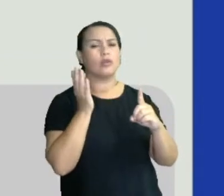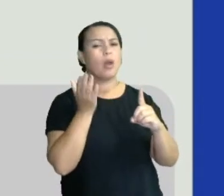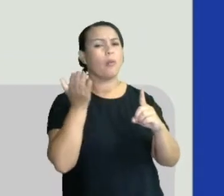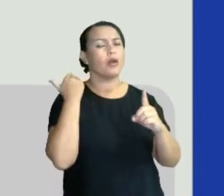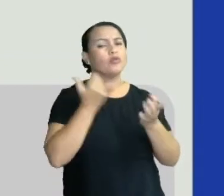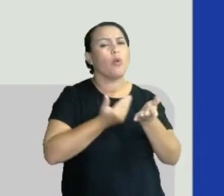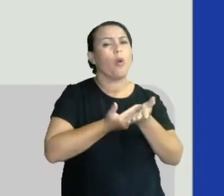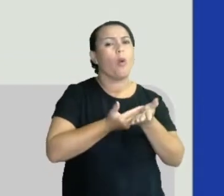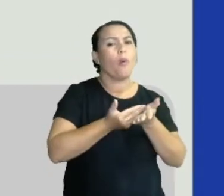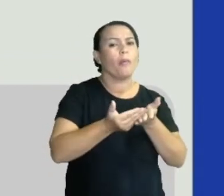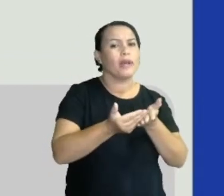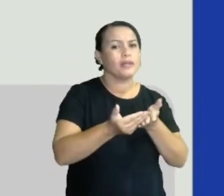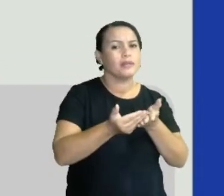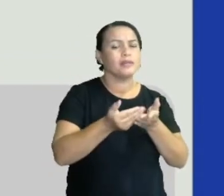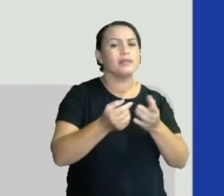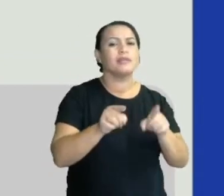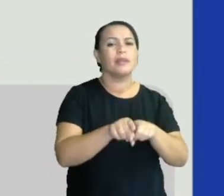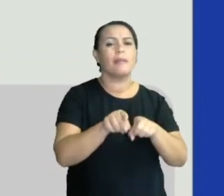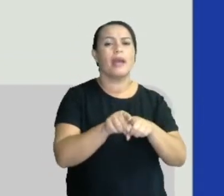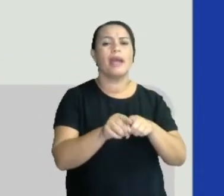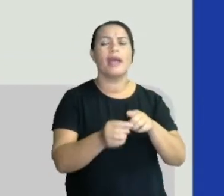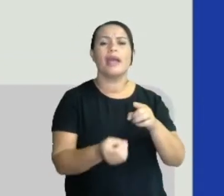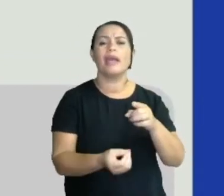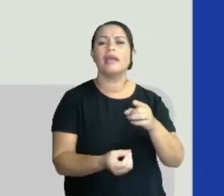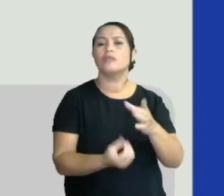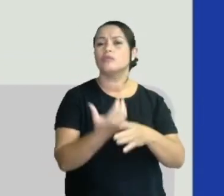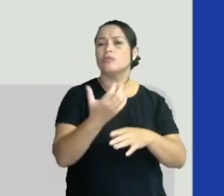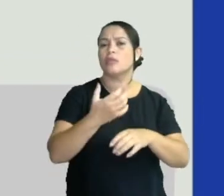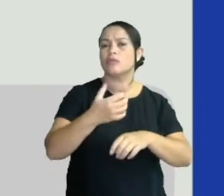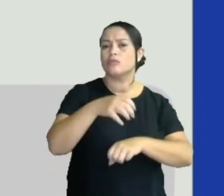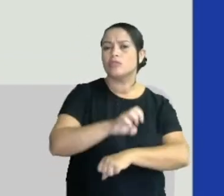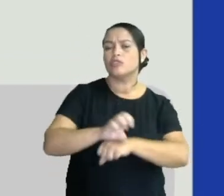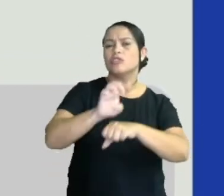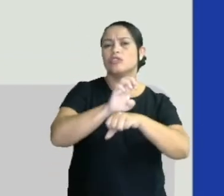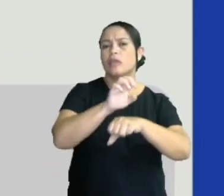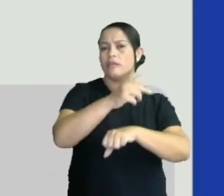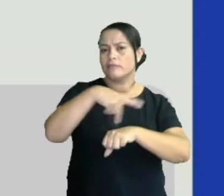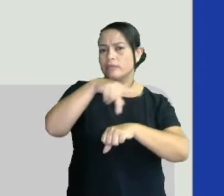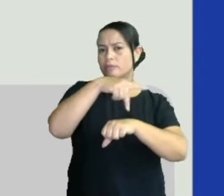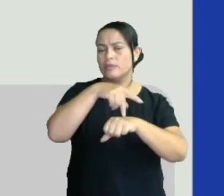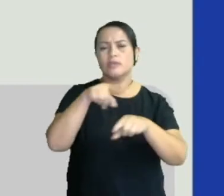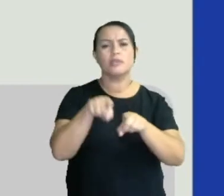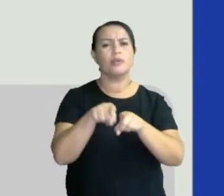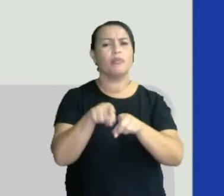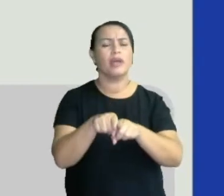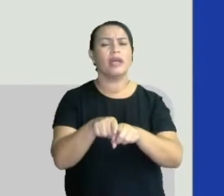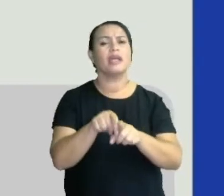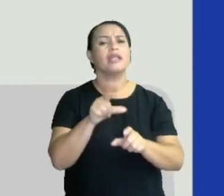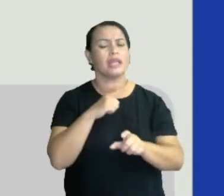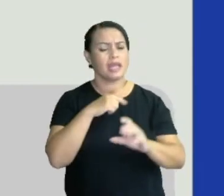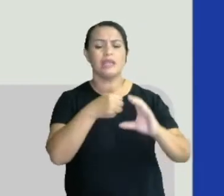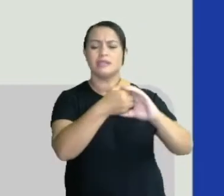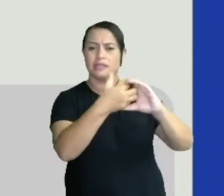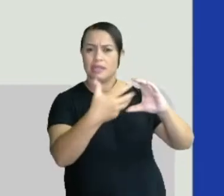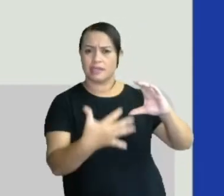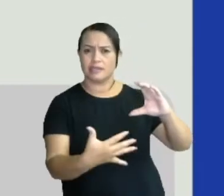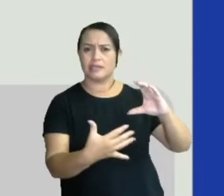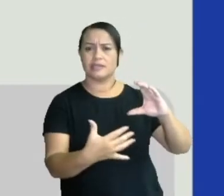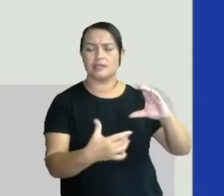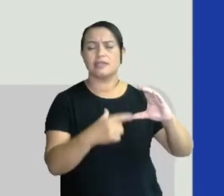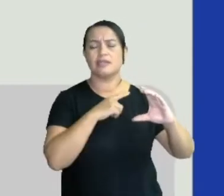Estado moderno, ou desses Estados-nações, ela tinha essas